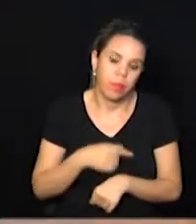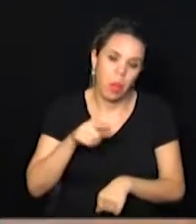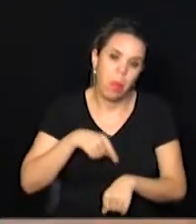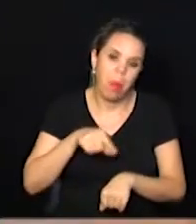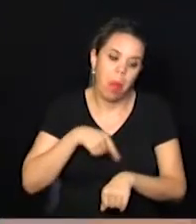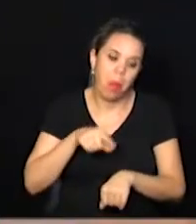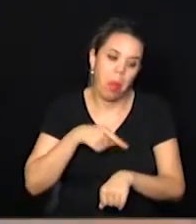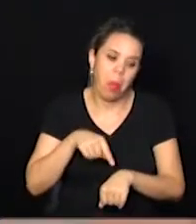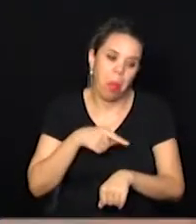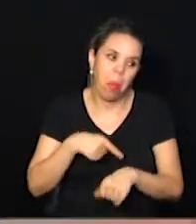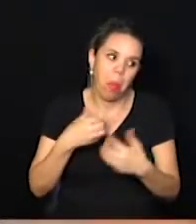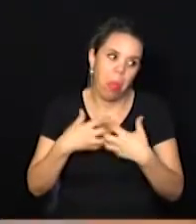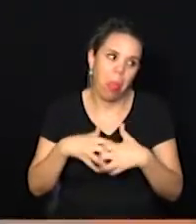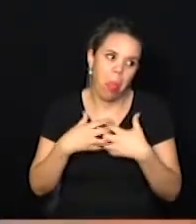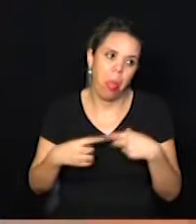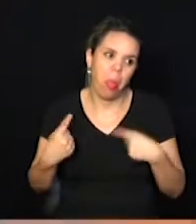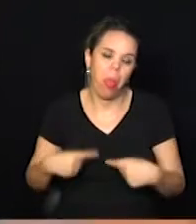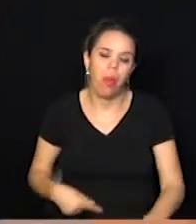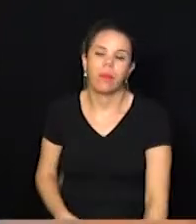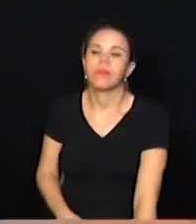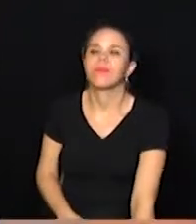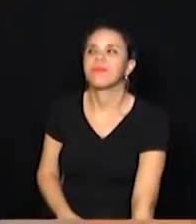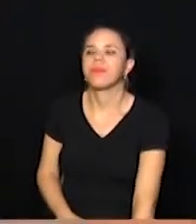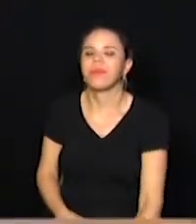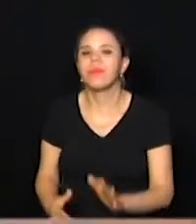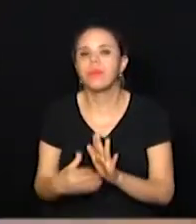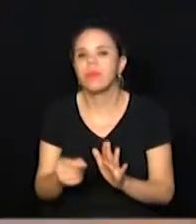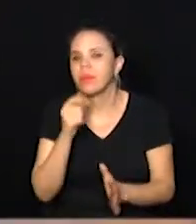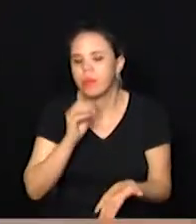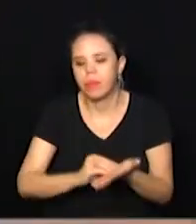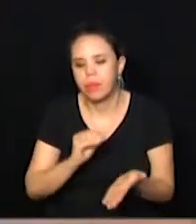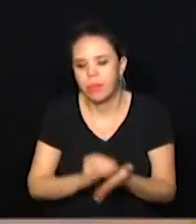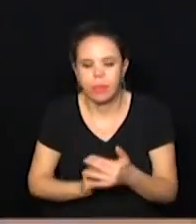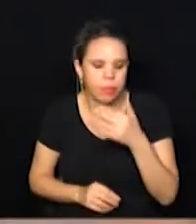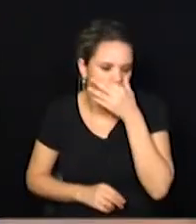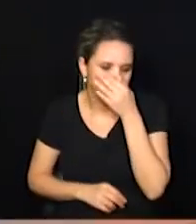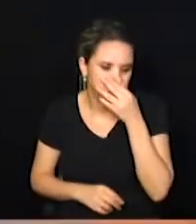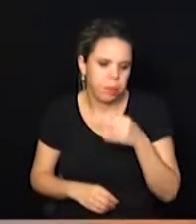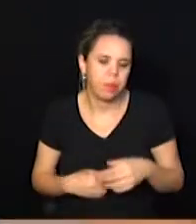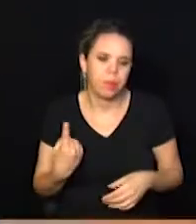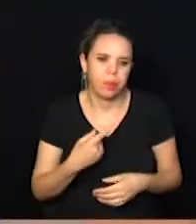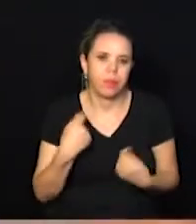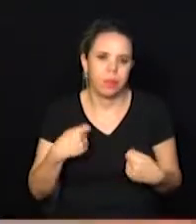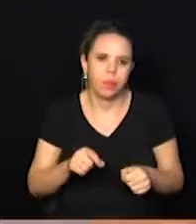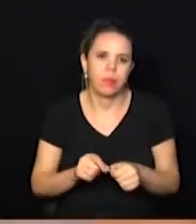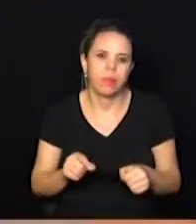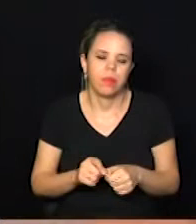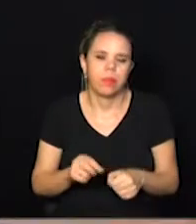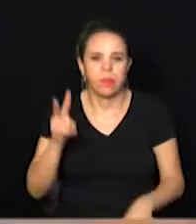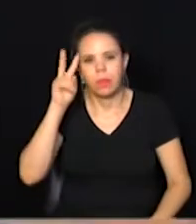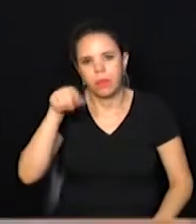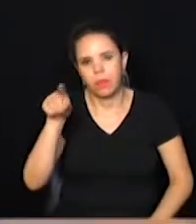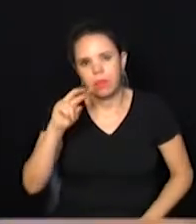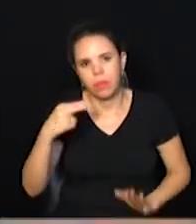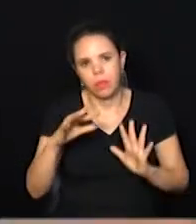discussão e reflexão. Ao ponto de a gente chegar ao seguinte: esse modelo ainda é insuficiente para as nossas convicções. Gerardo deve lembrar disso aqui, Zalene,